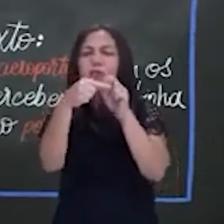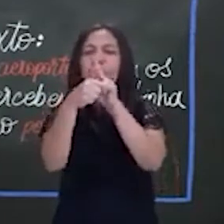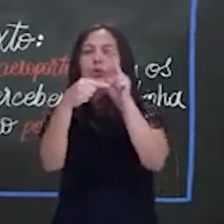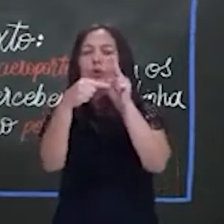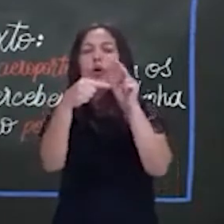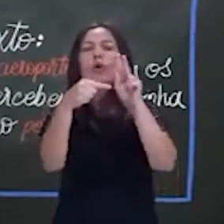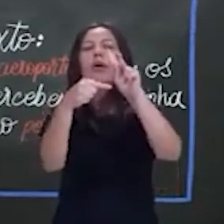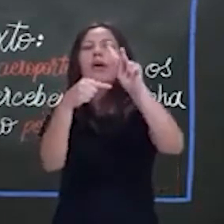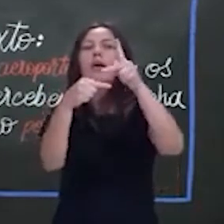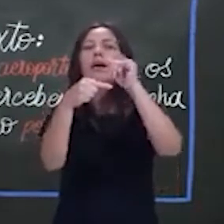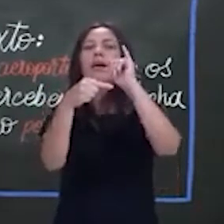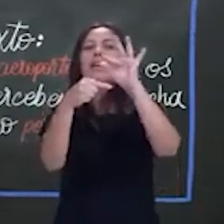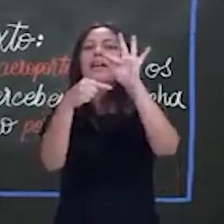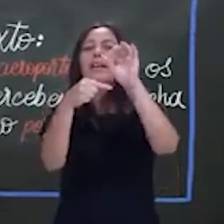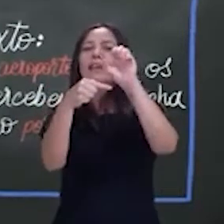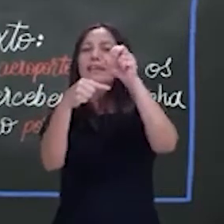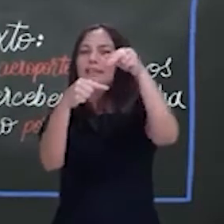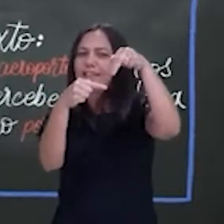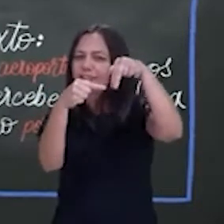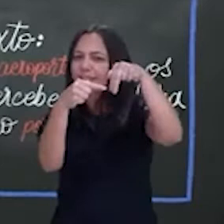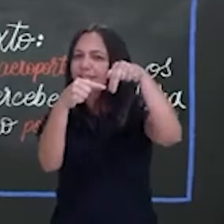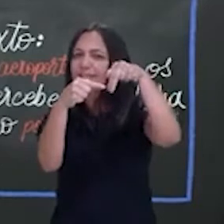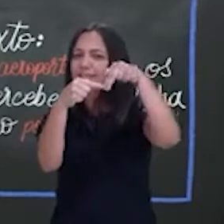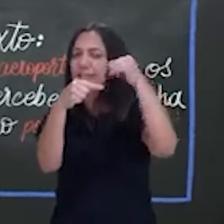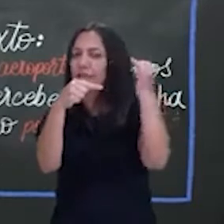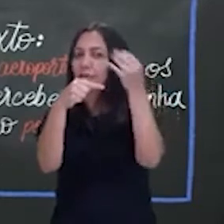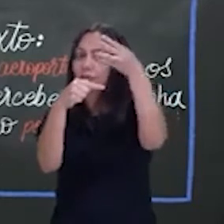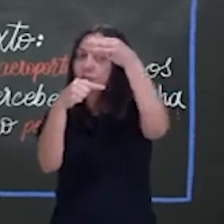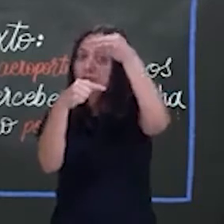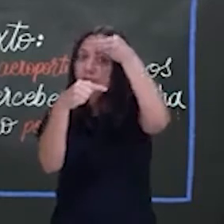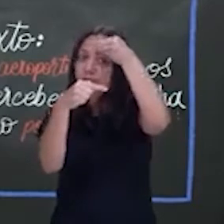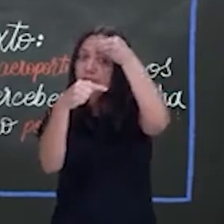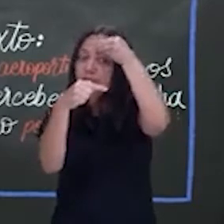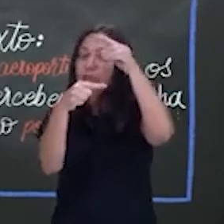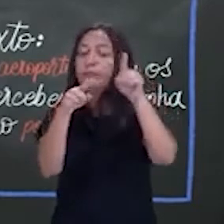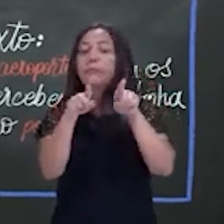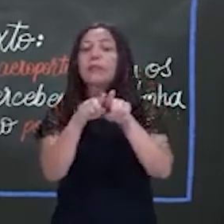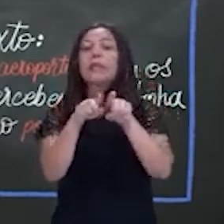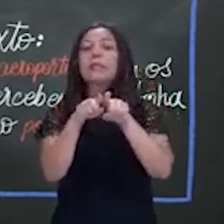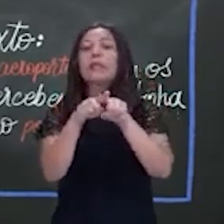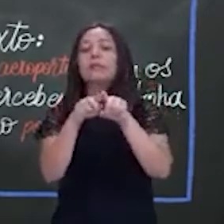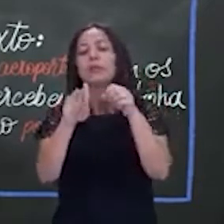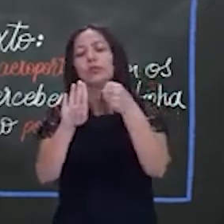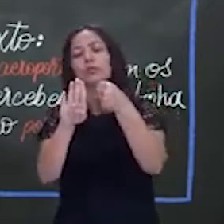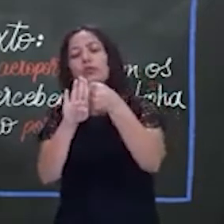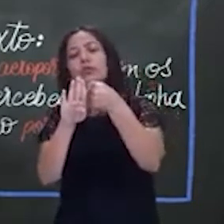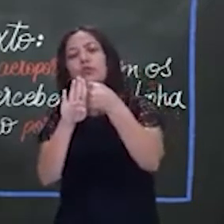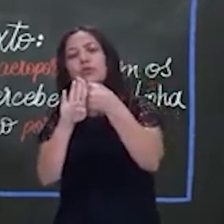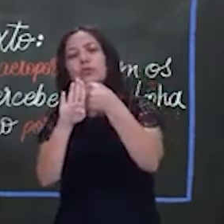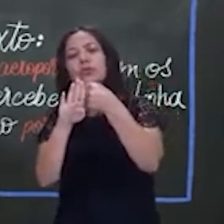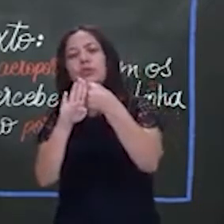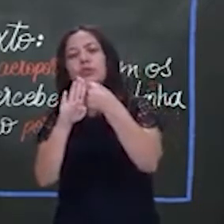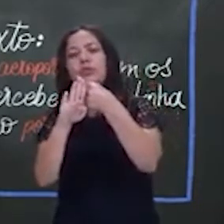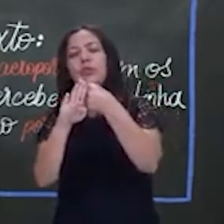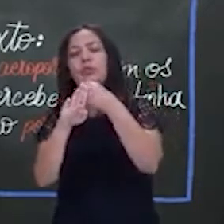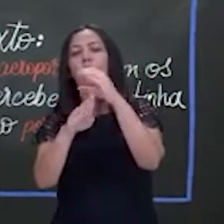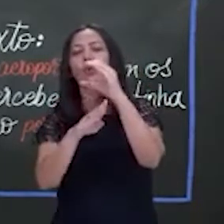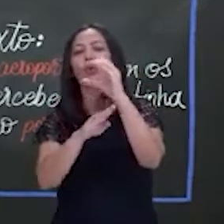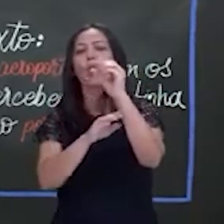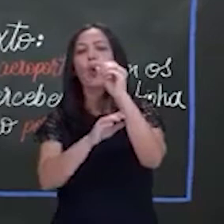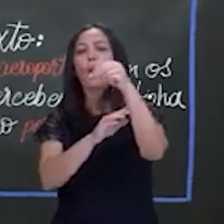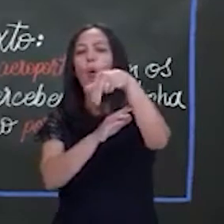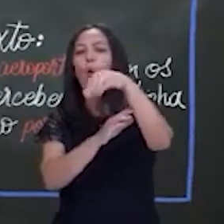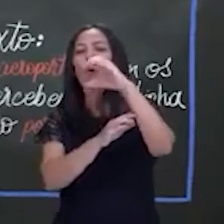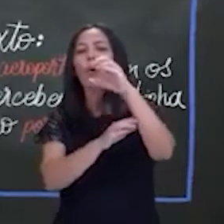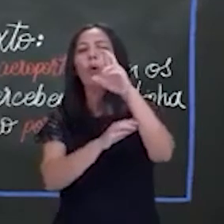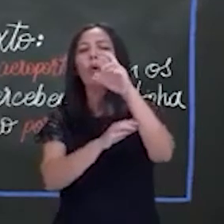guarda isso. Outra distinção entre os substantivos concreto e abstrato. Concreto é o que eu pego, abstrato é o que eu não pego, não é bem assim